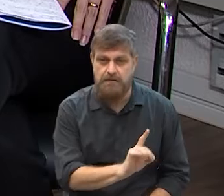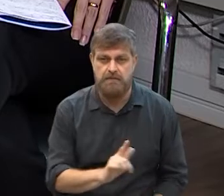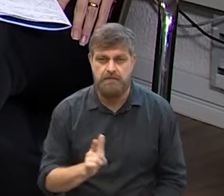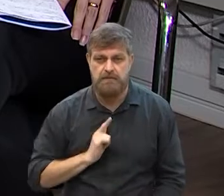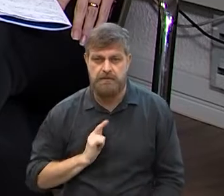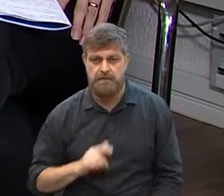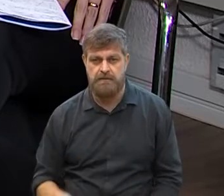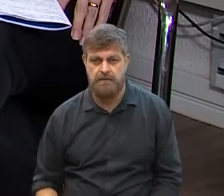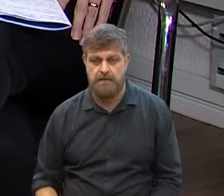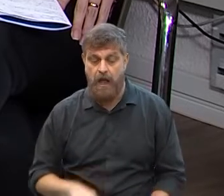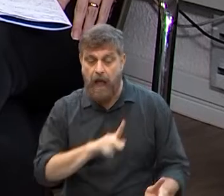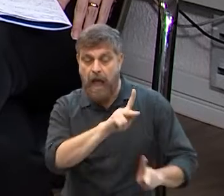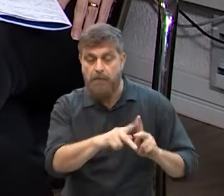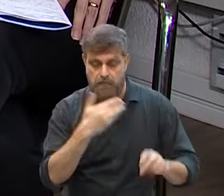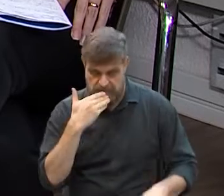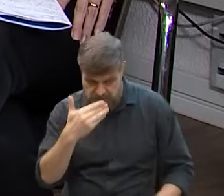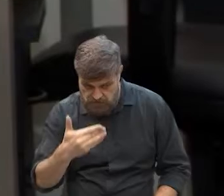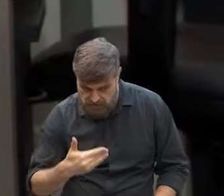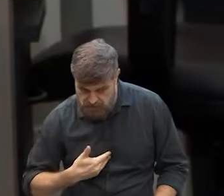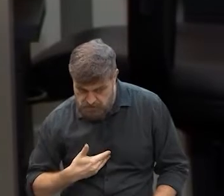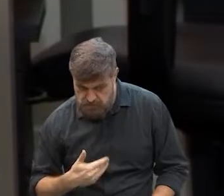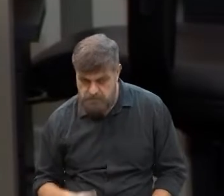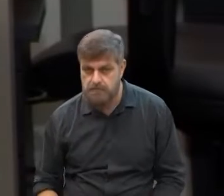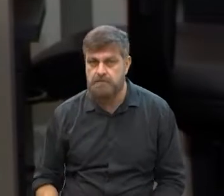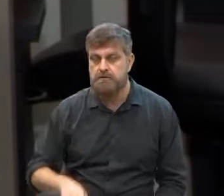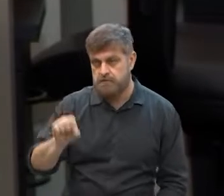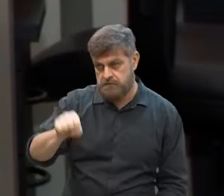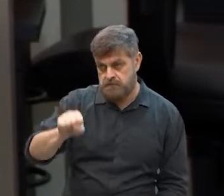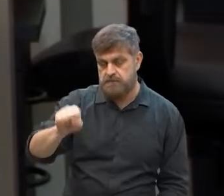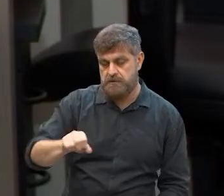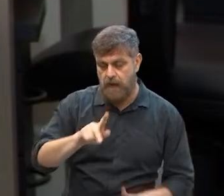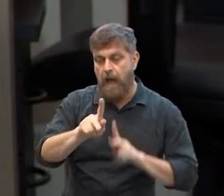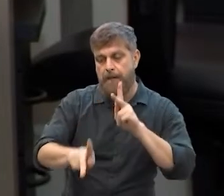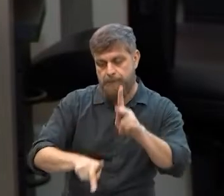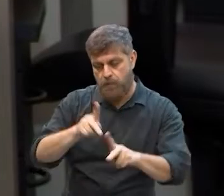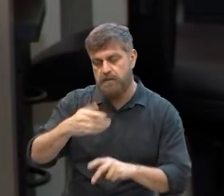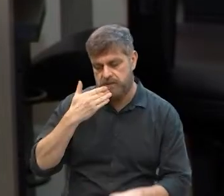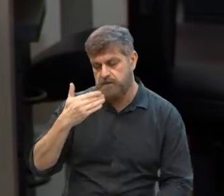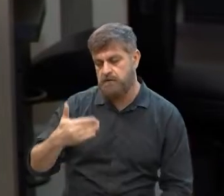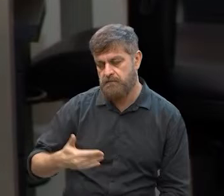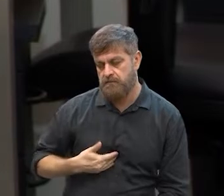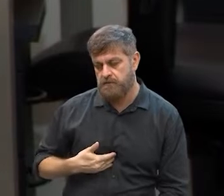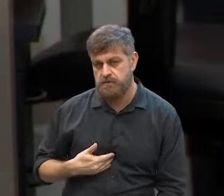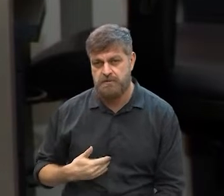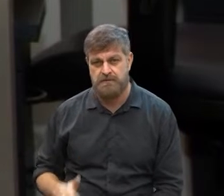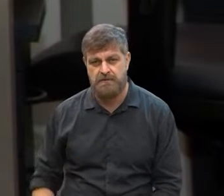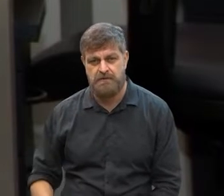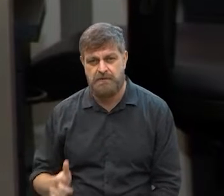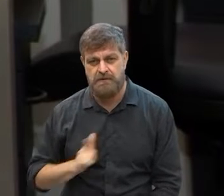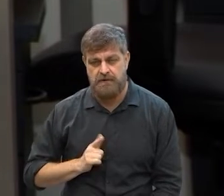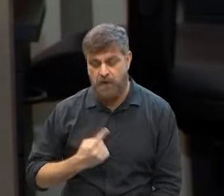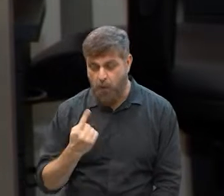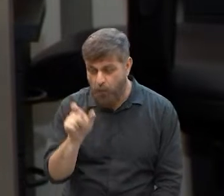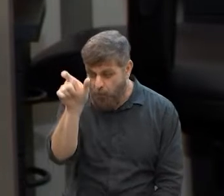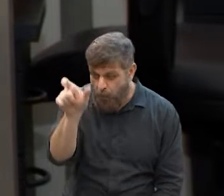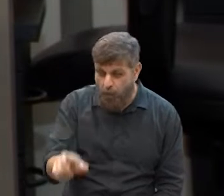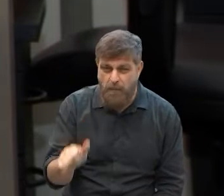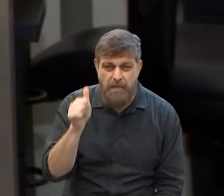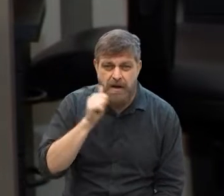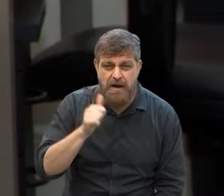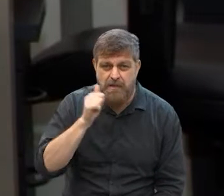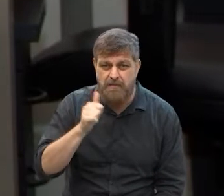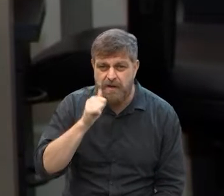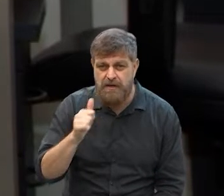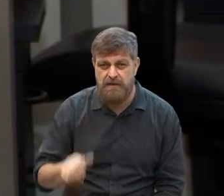que chegou por meio da própria população ali da região? A própria população, né? Por mim chegou através de uma moradora